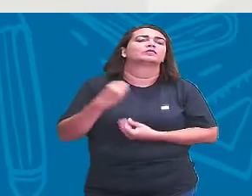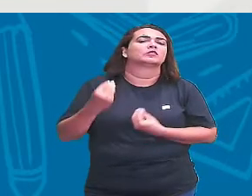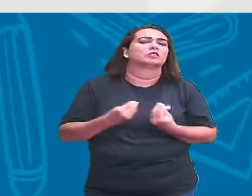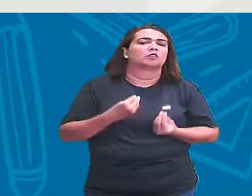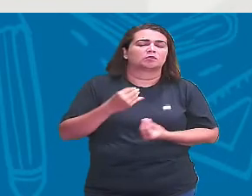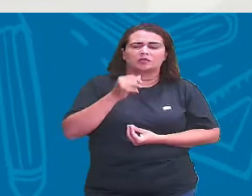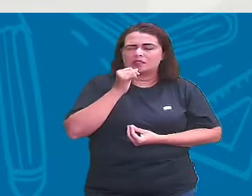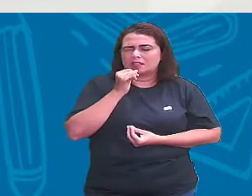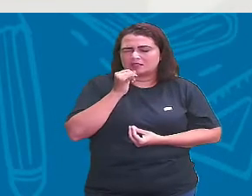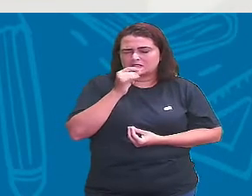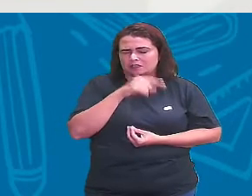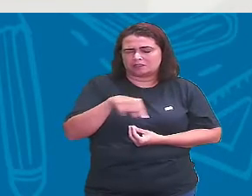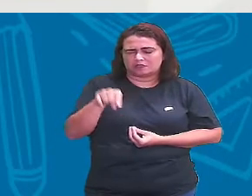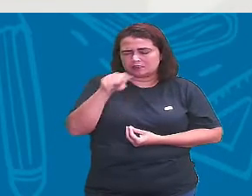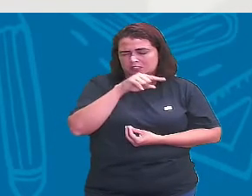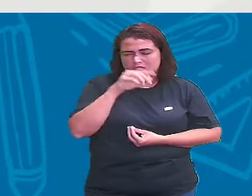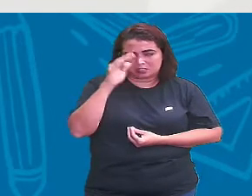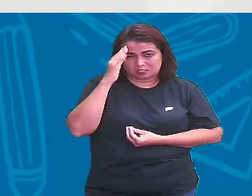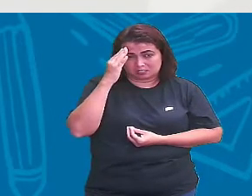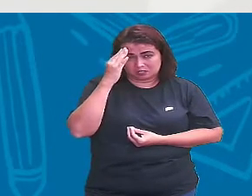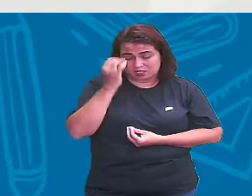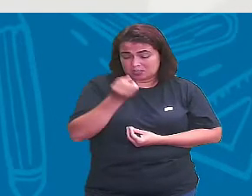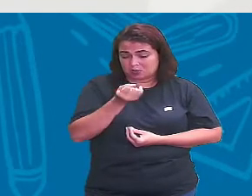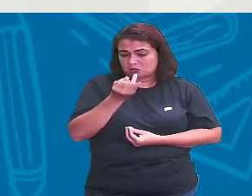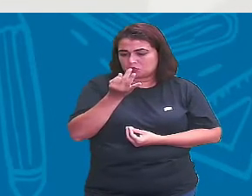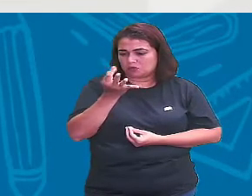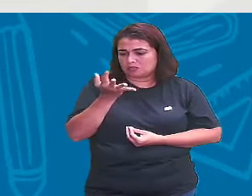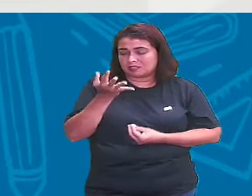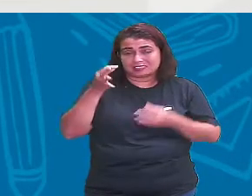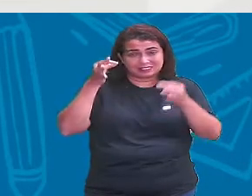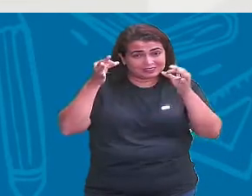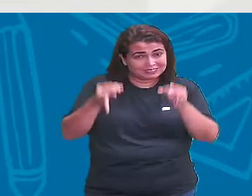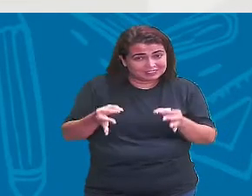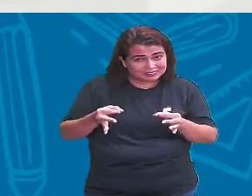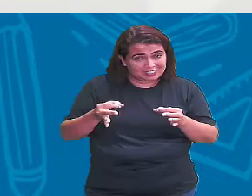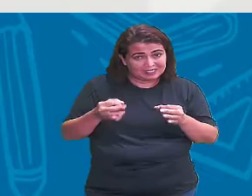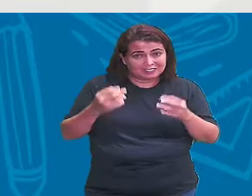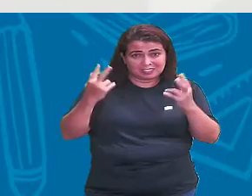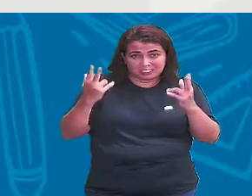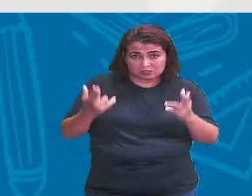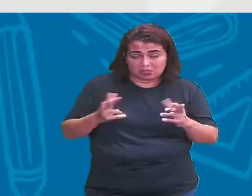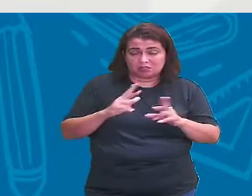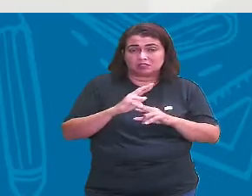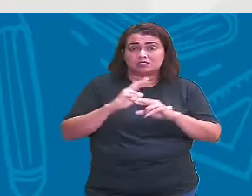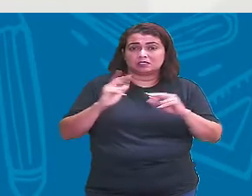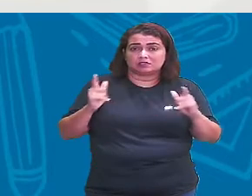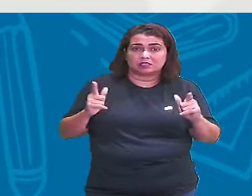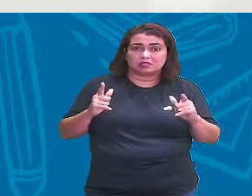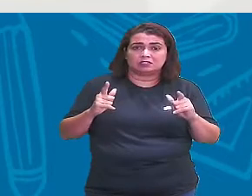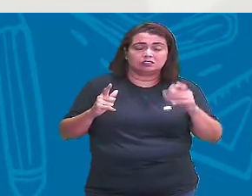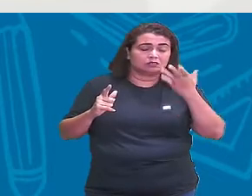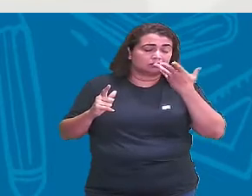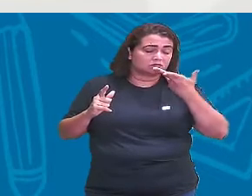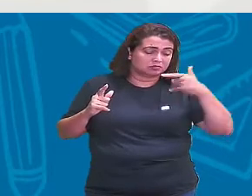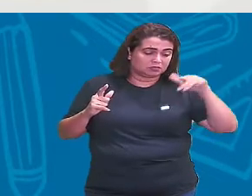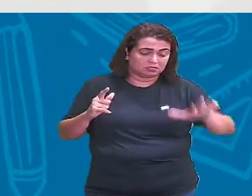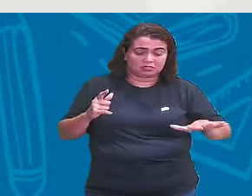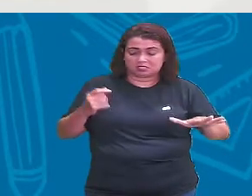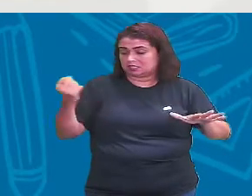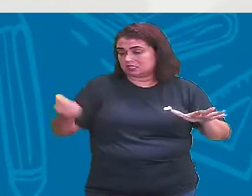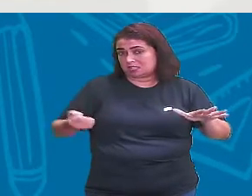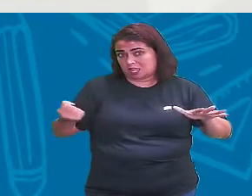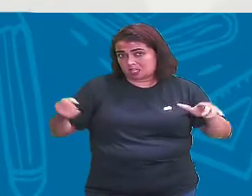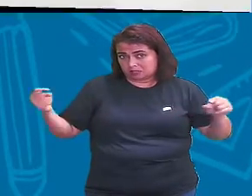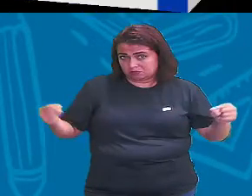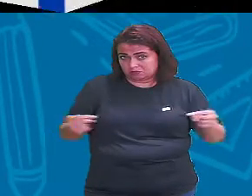um dos exemplos para a gente observar a quantidade, se a quantidade é igual, a quantidade de crianças e de carrinho. Vamos